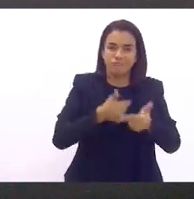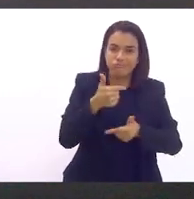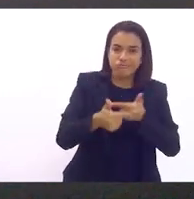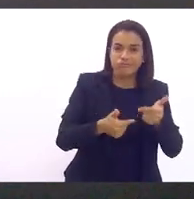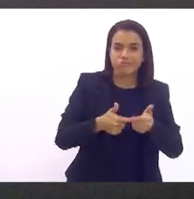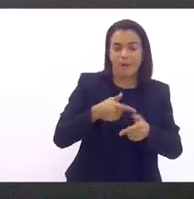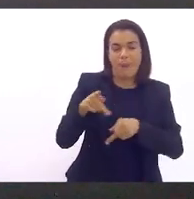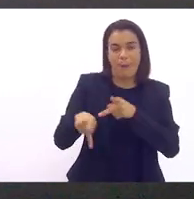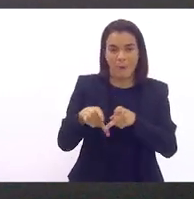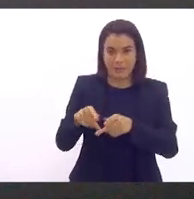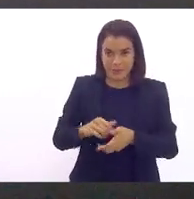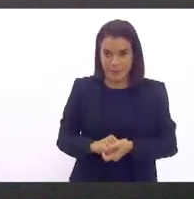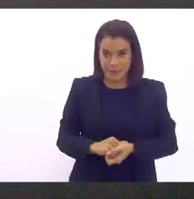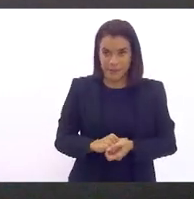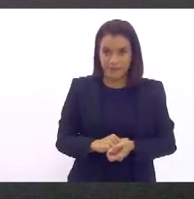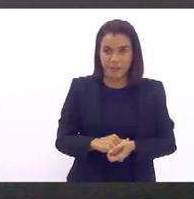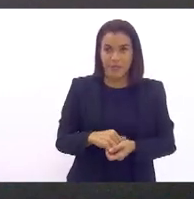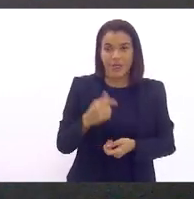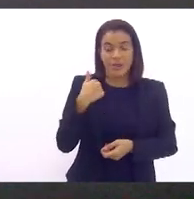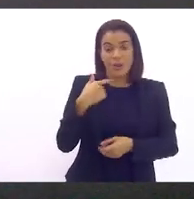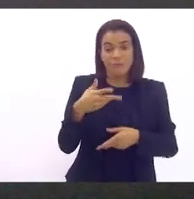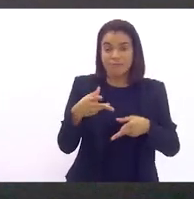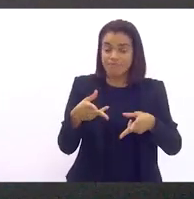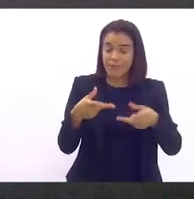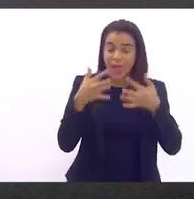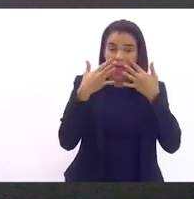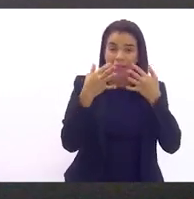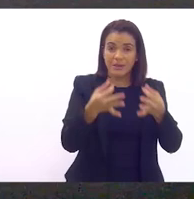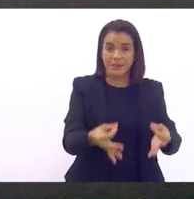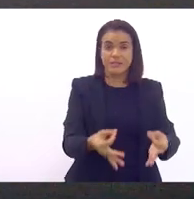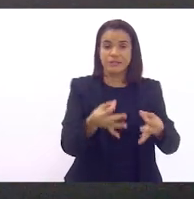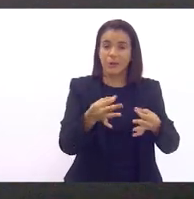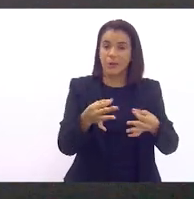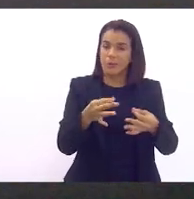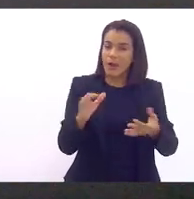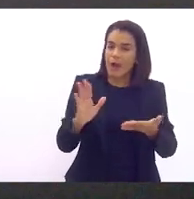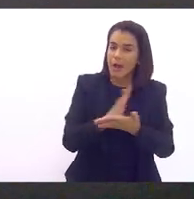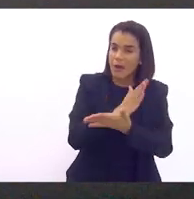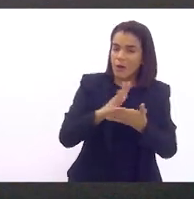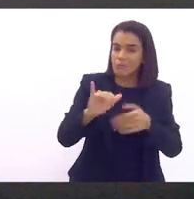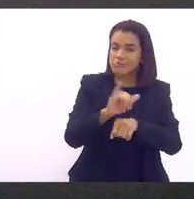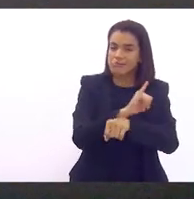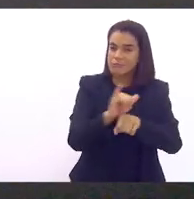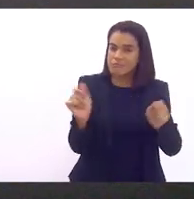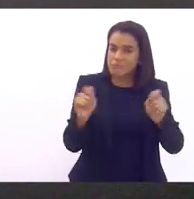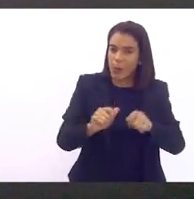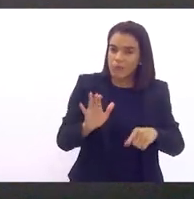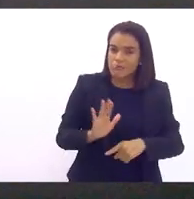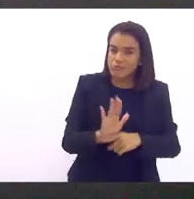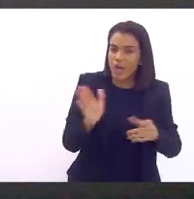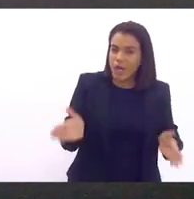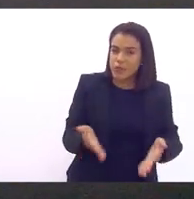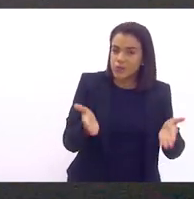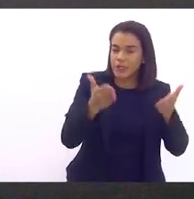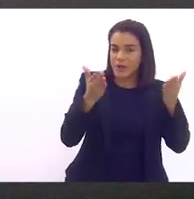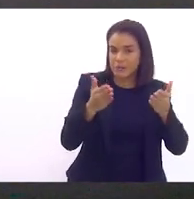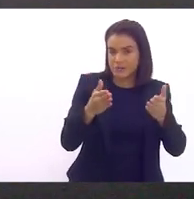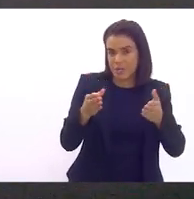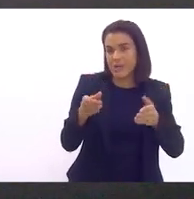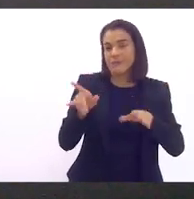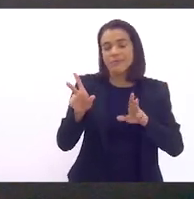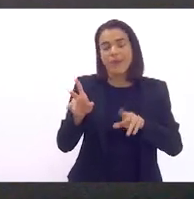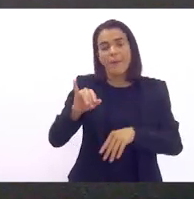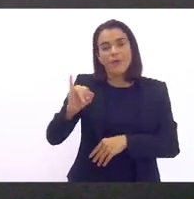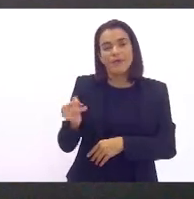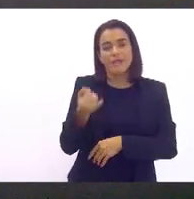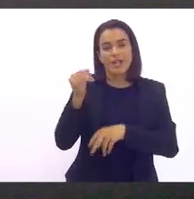atenção para alguns instrumentos que eu acho que pode nos ajudar deputada a gente a a pegar essa infraestrutura instalada que é